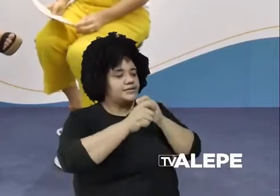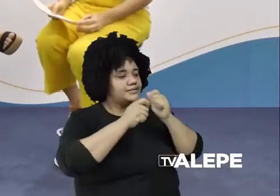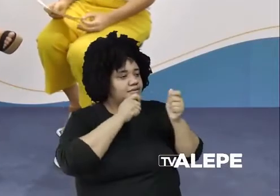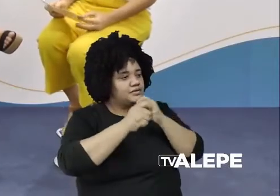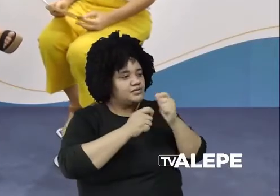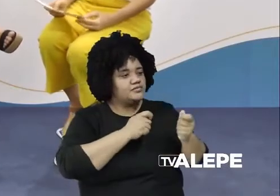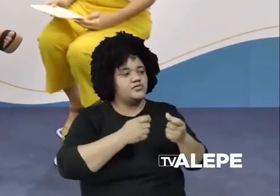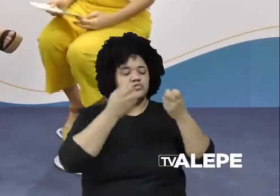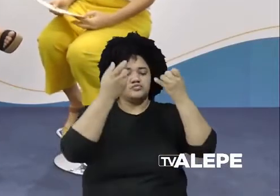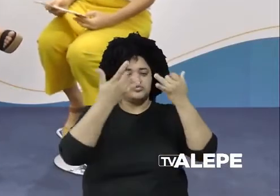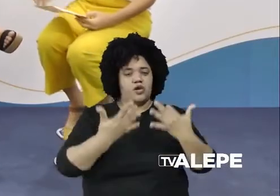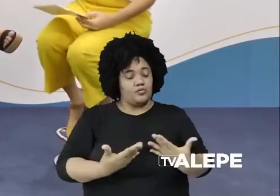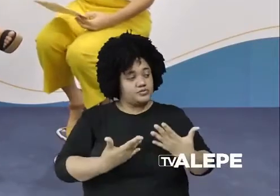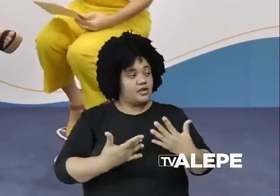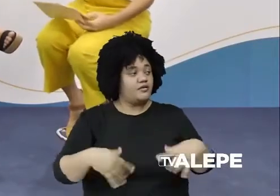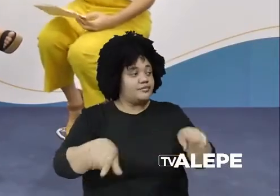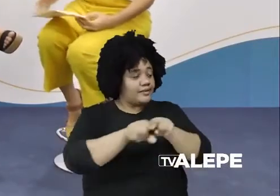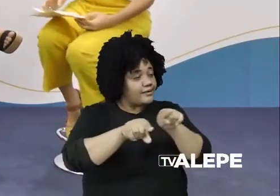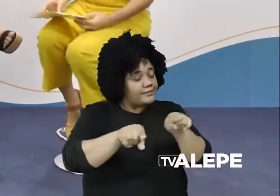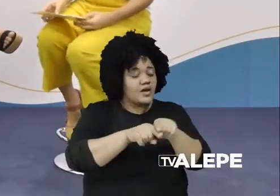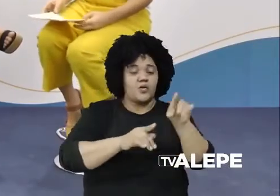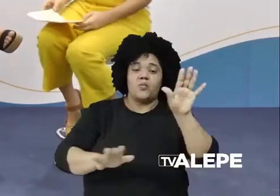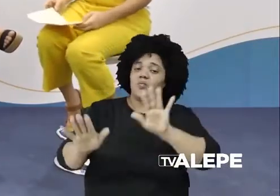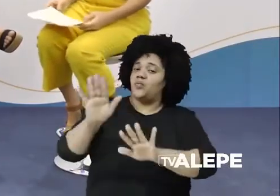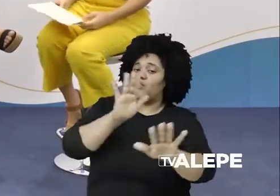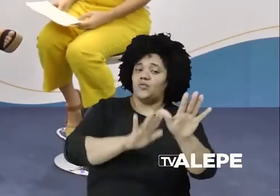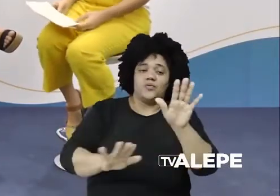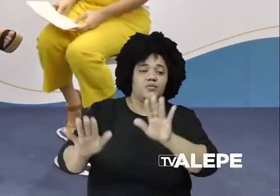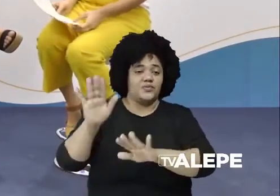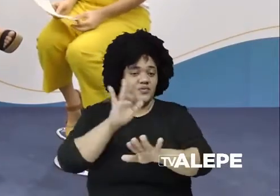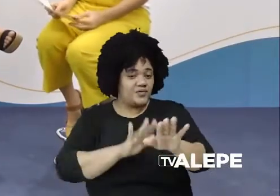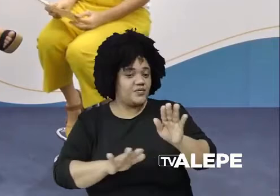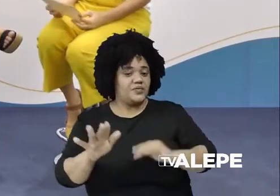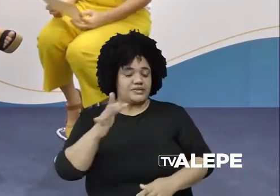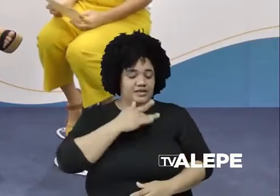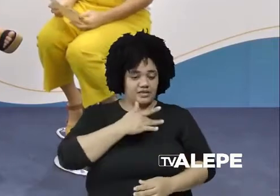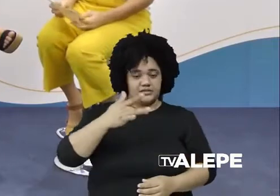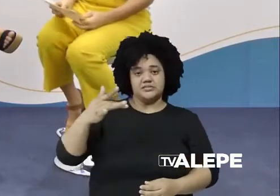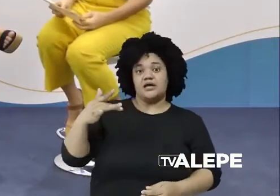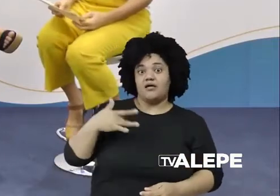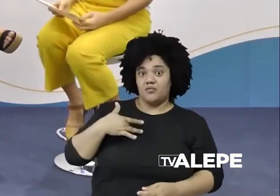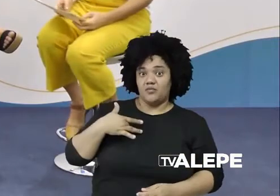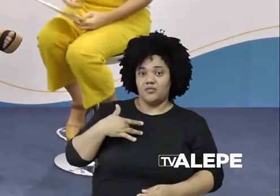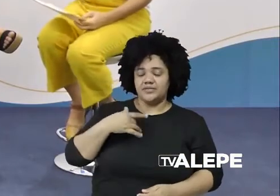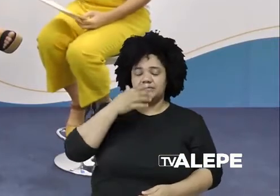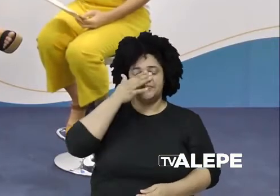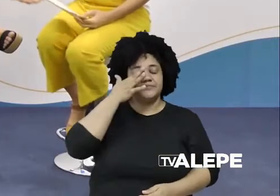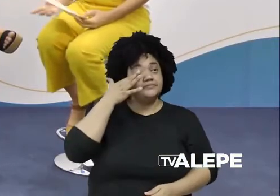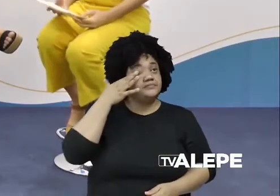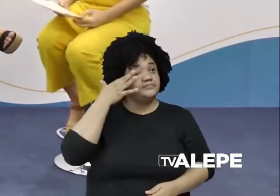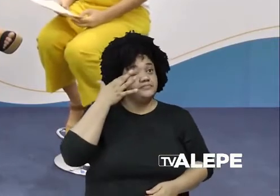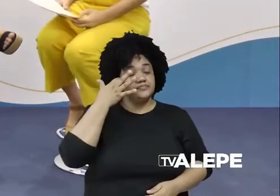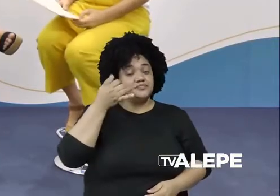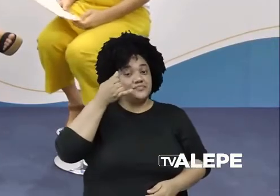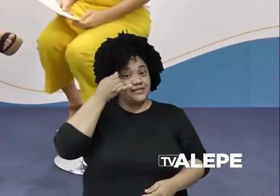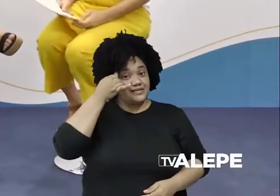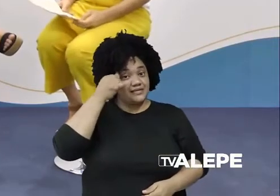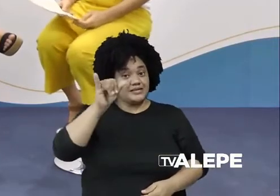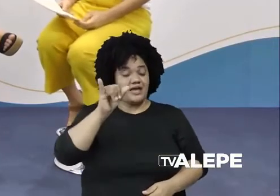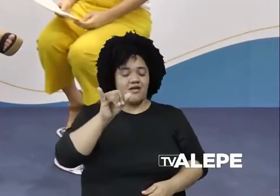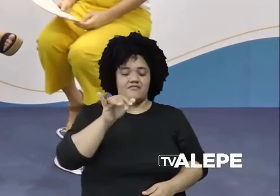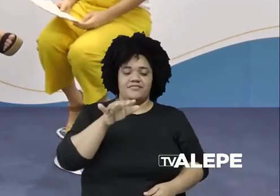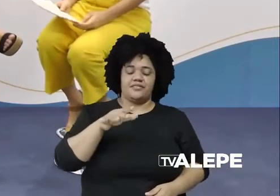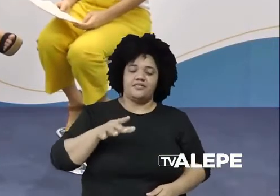entrevista, vocês estavam me falando que também há um cuidado em relação à questão da saúde, né, de evitar o